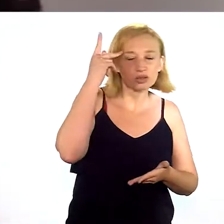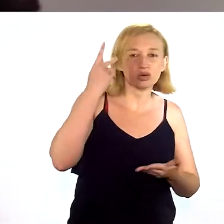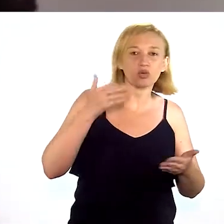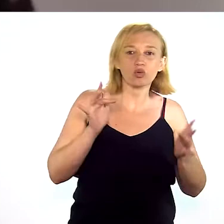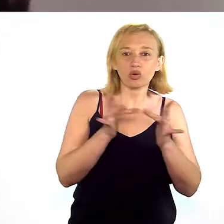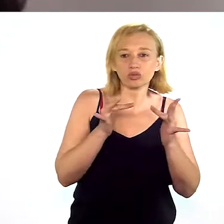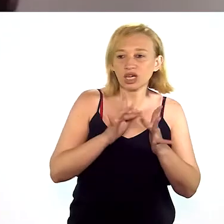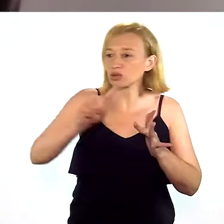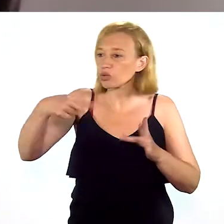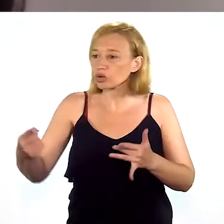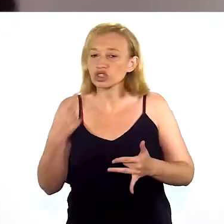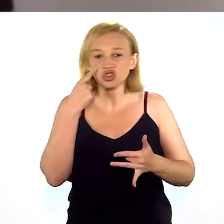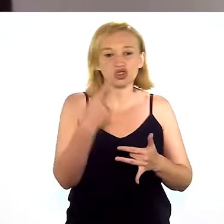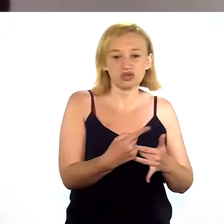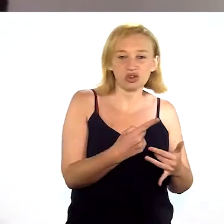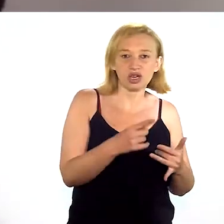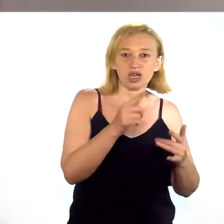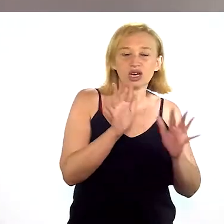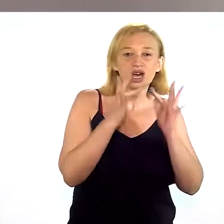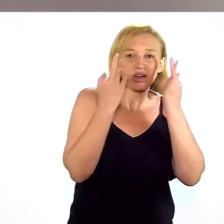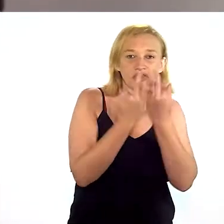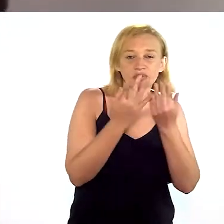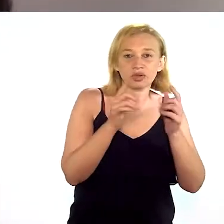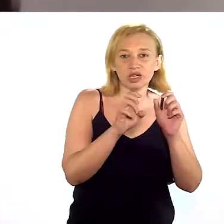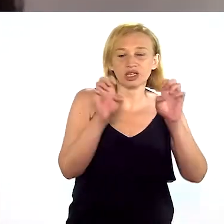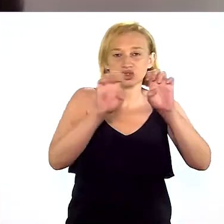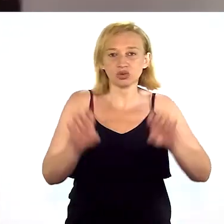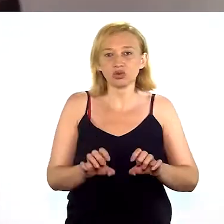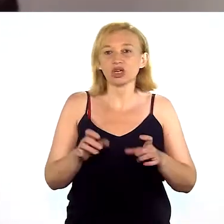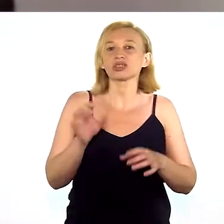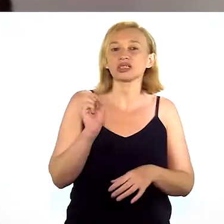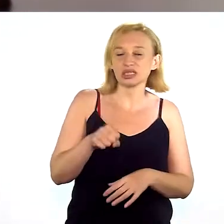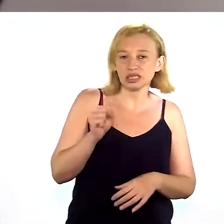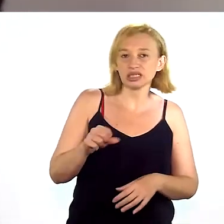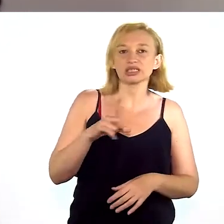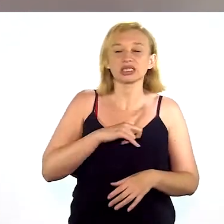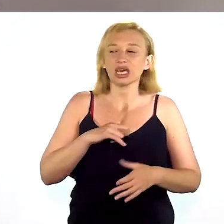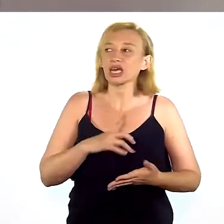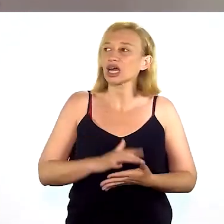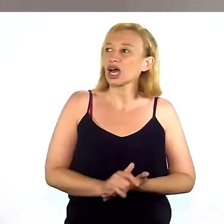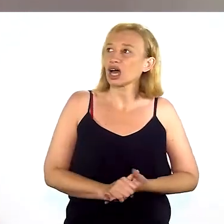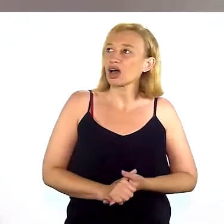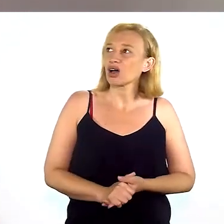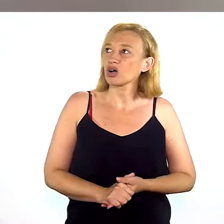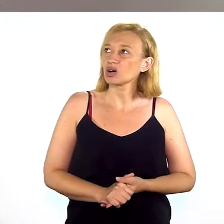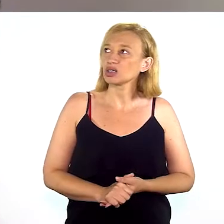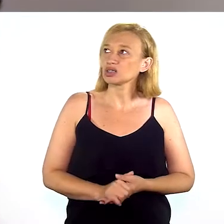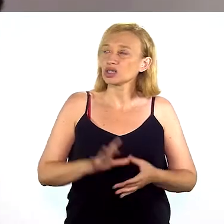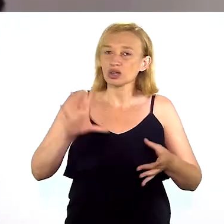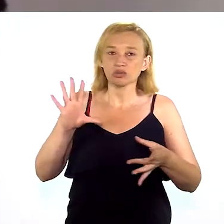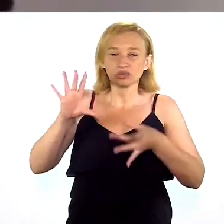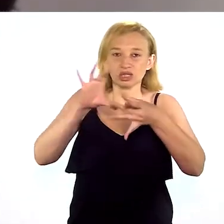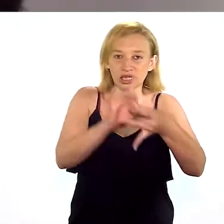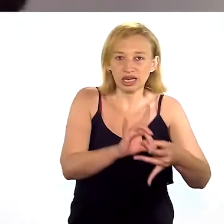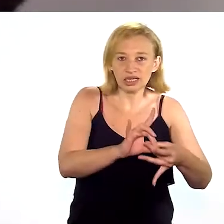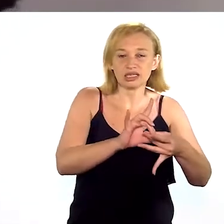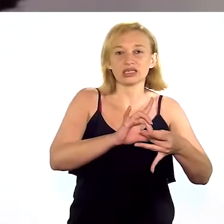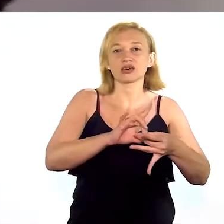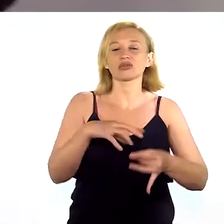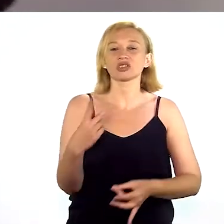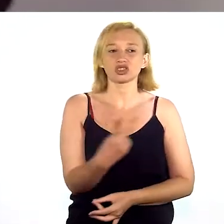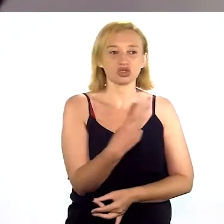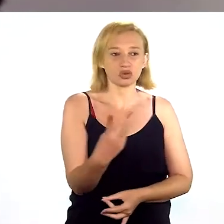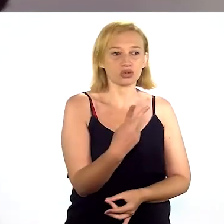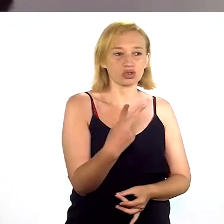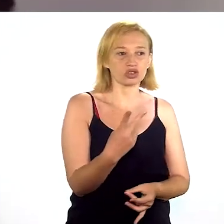outro, né? Há um contato com o outro, a gente vê essa construção dessa família. Então, eu acho que tem, sim, uma linha que liga,